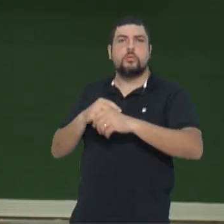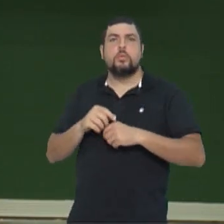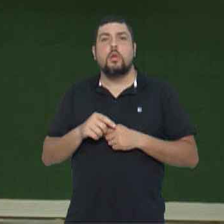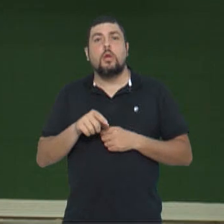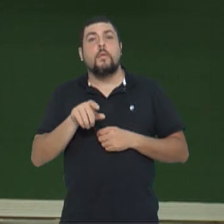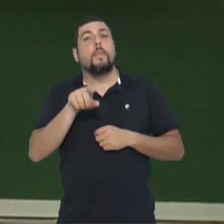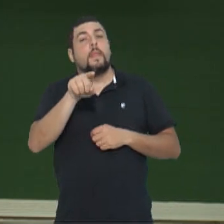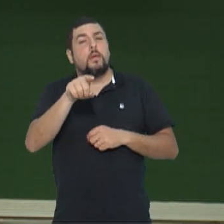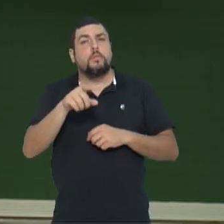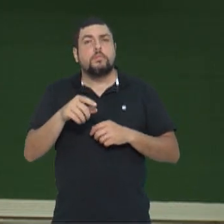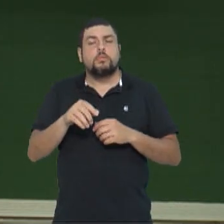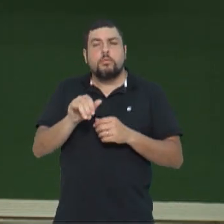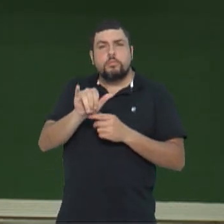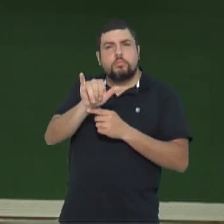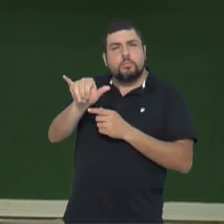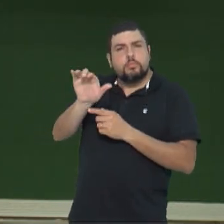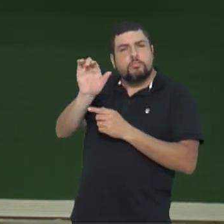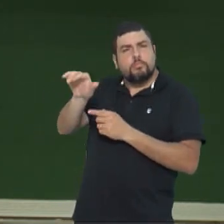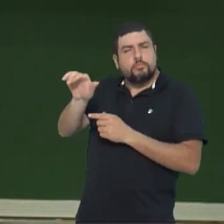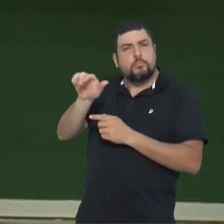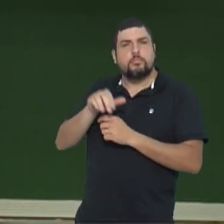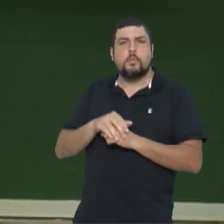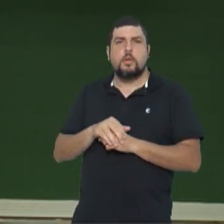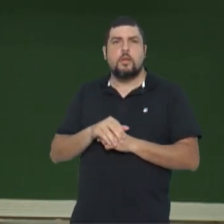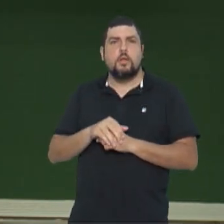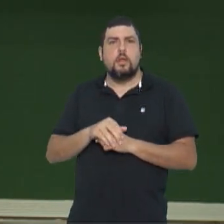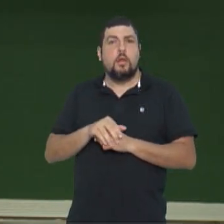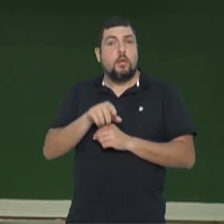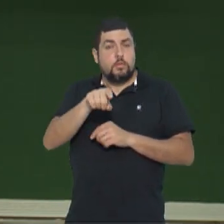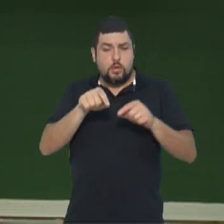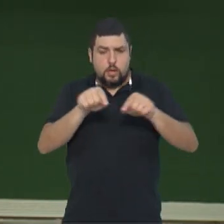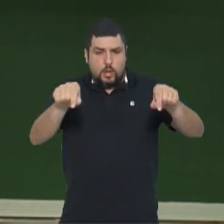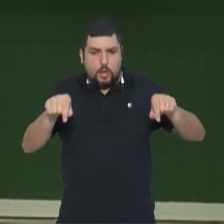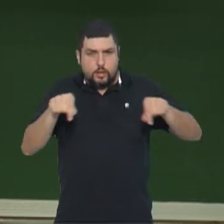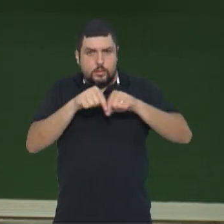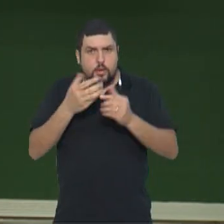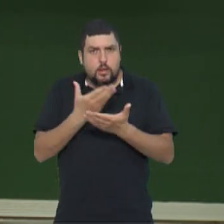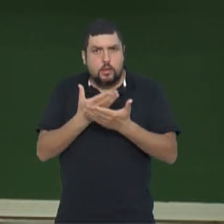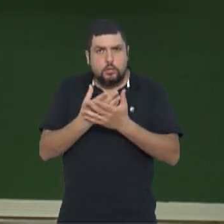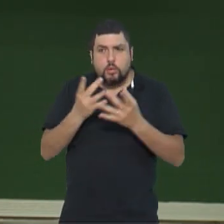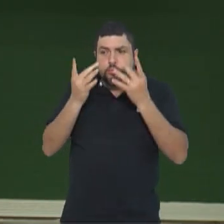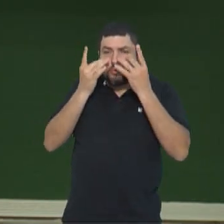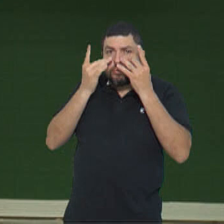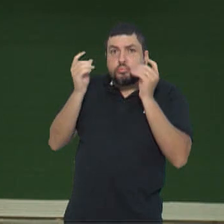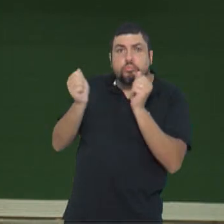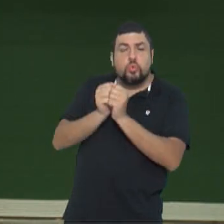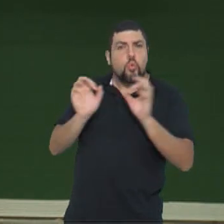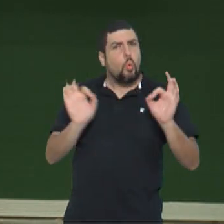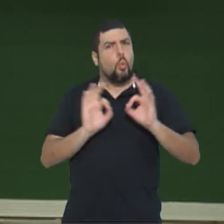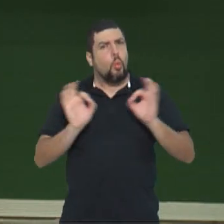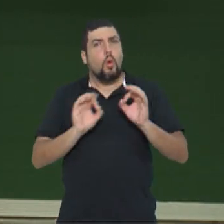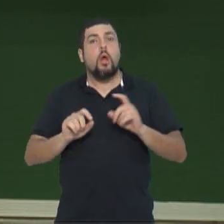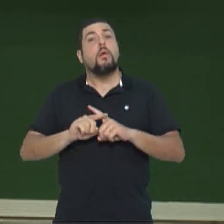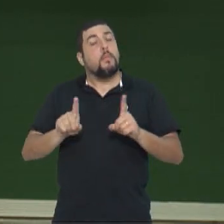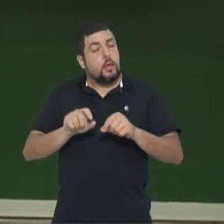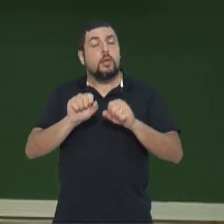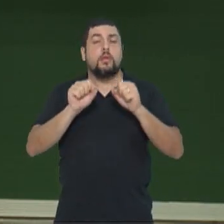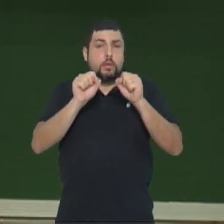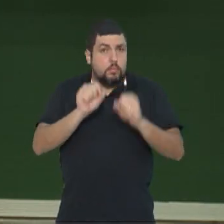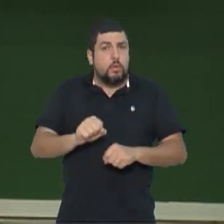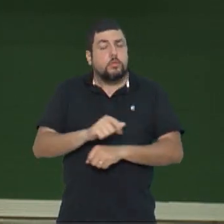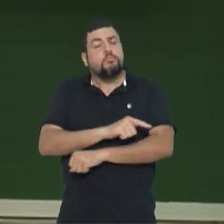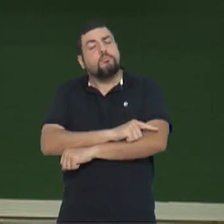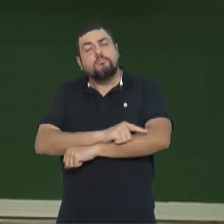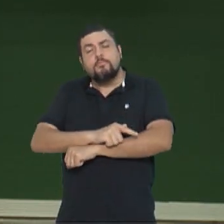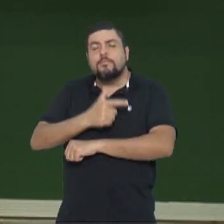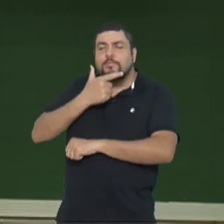com ele. É isso. Você não é porque você não está em sala de aula com ele ao vivo que você não pode ser empático ou simpático. Então você vai dizer,